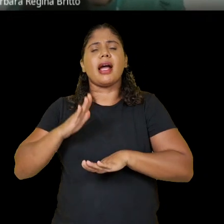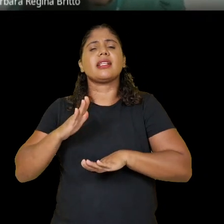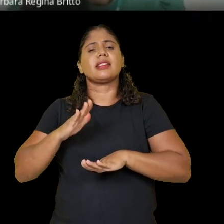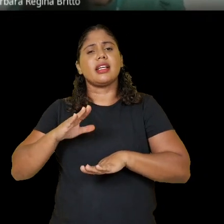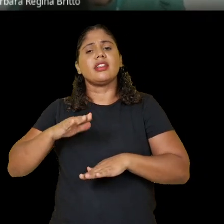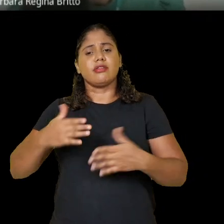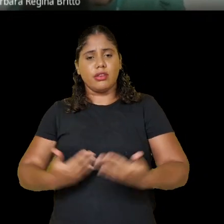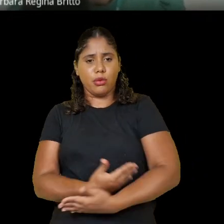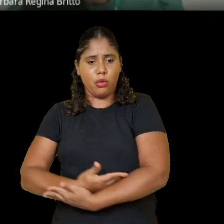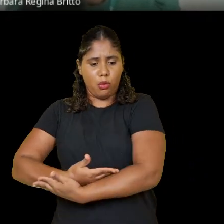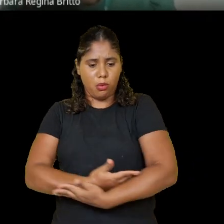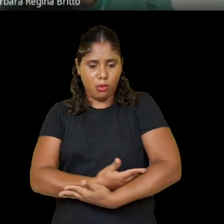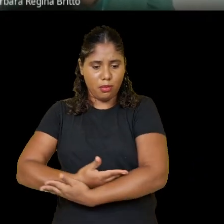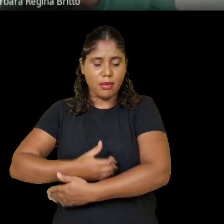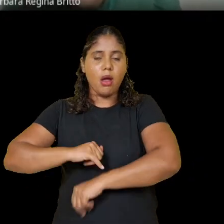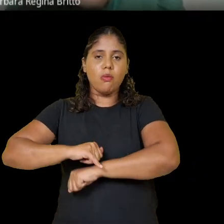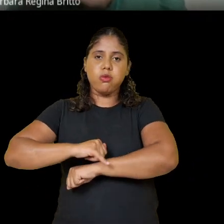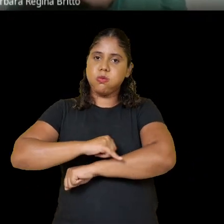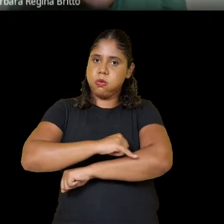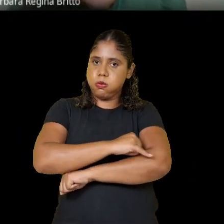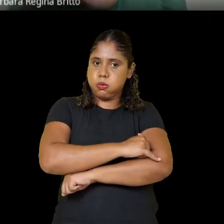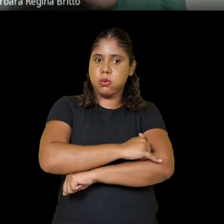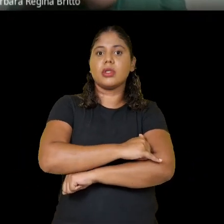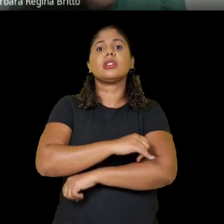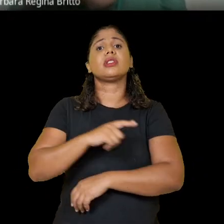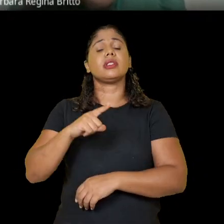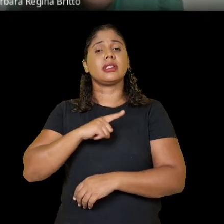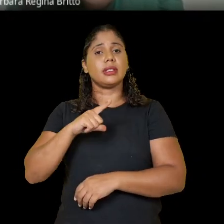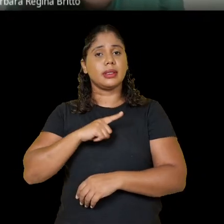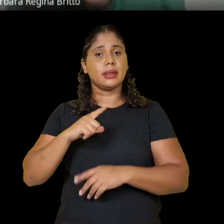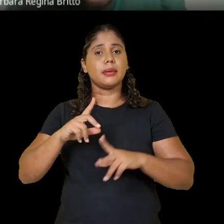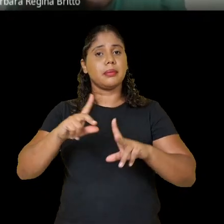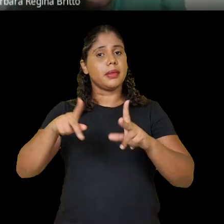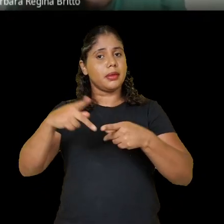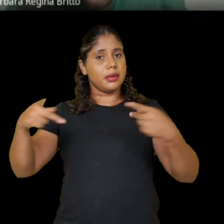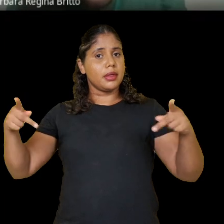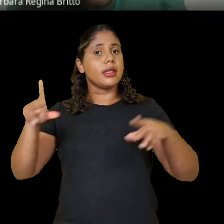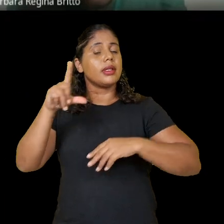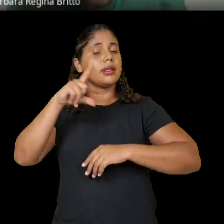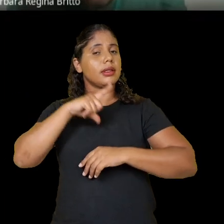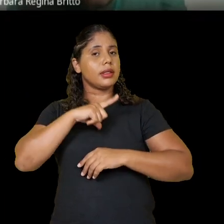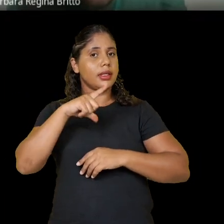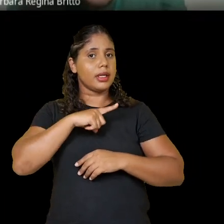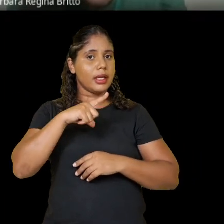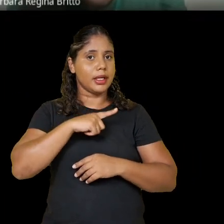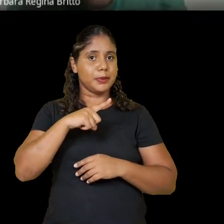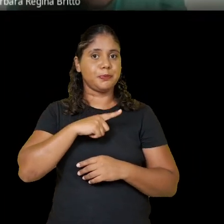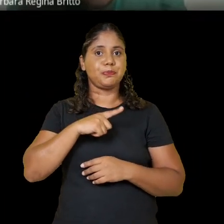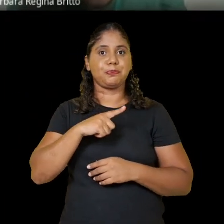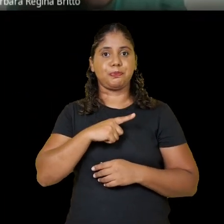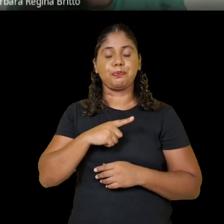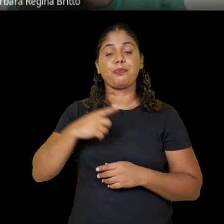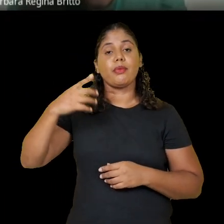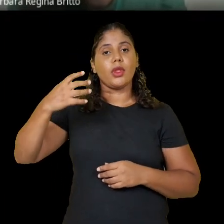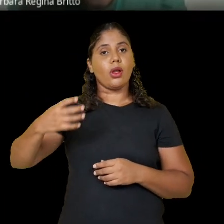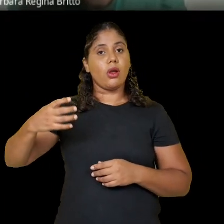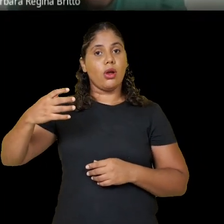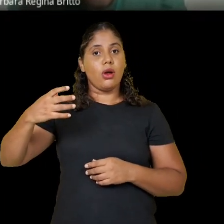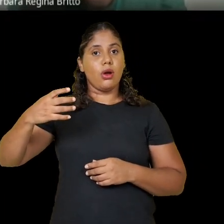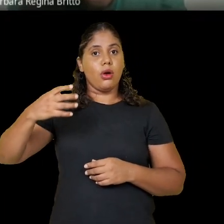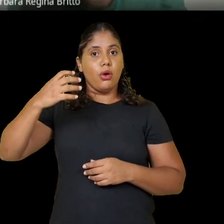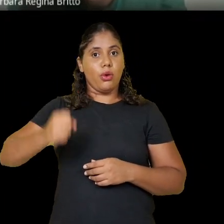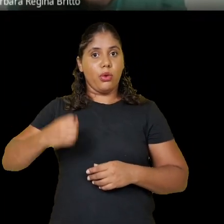como de proteína também. A gente vai observar aqui também que o leite do pré-termo de um bebê que